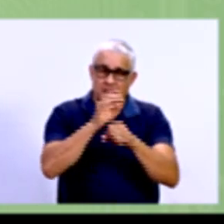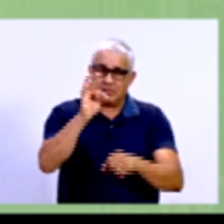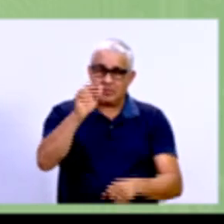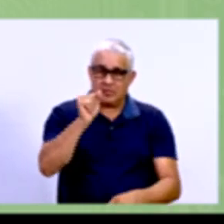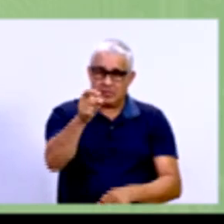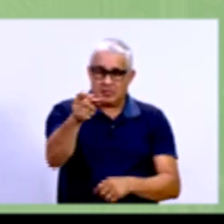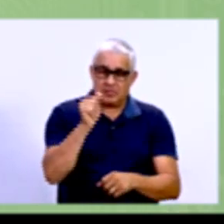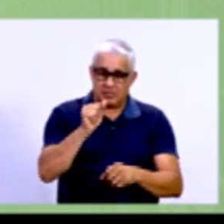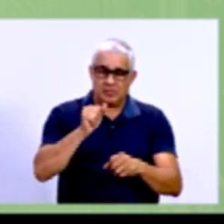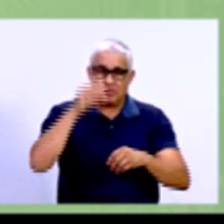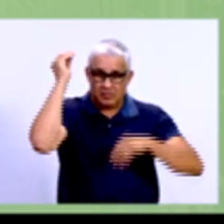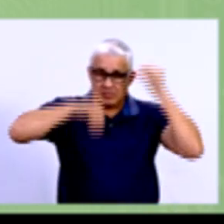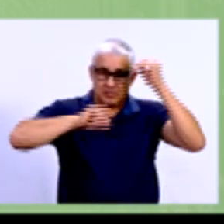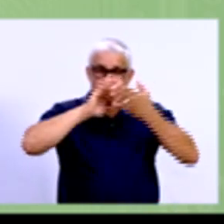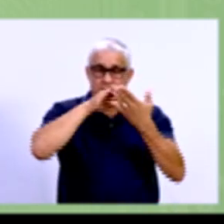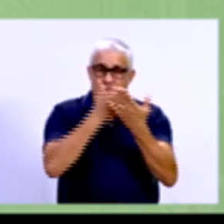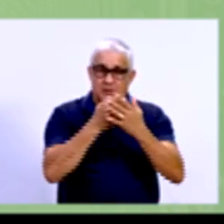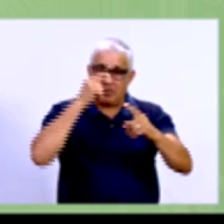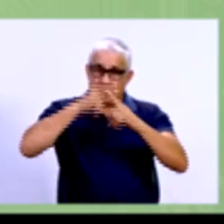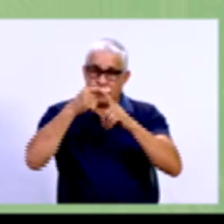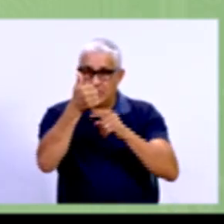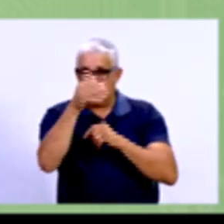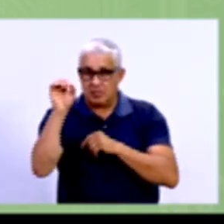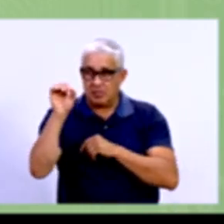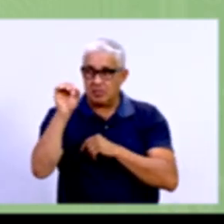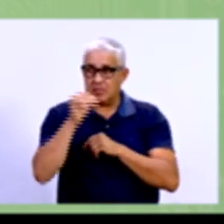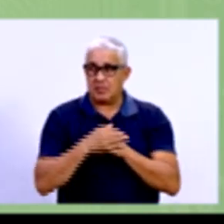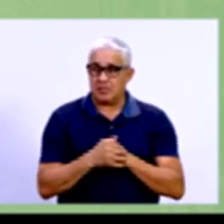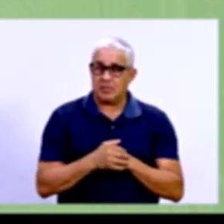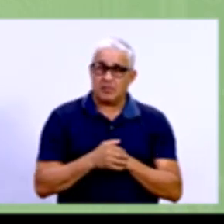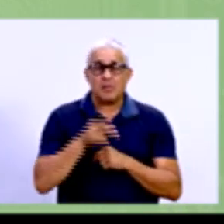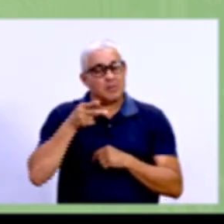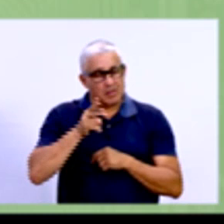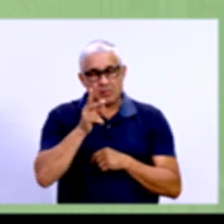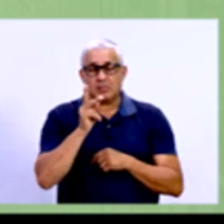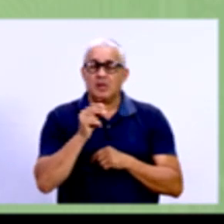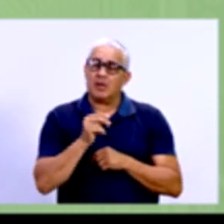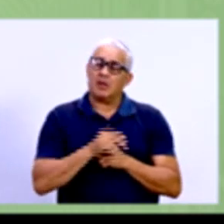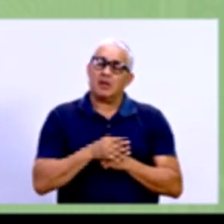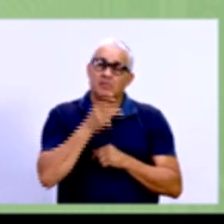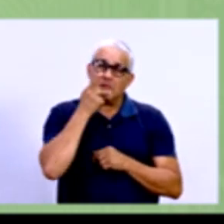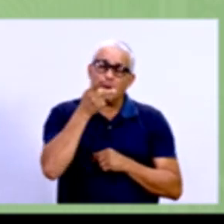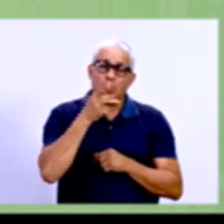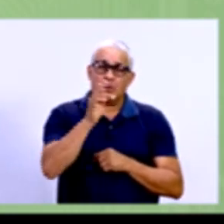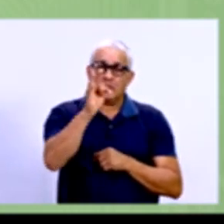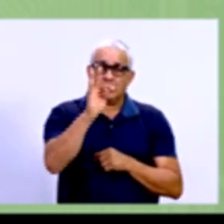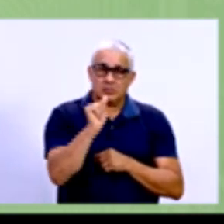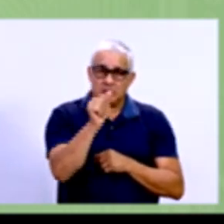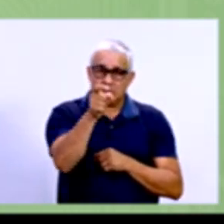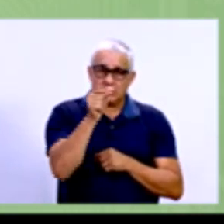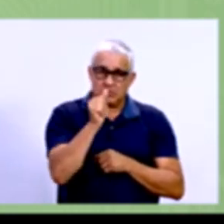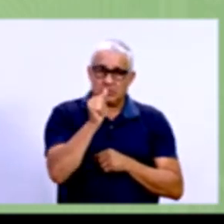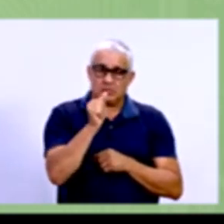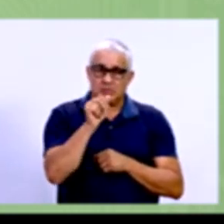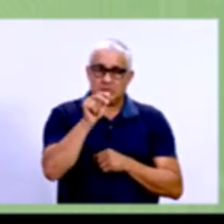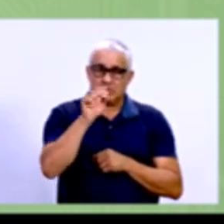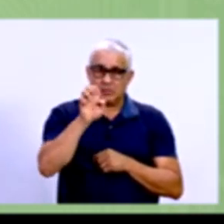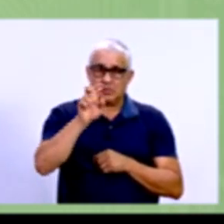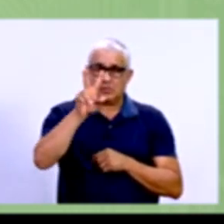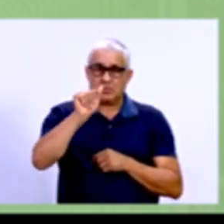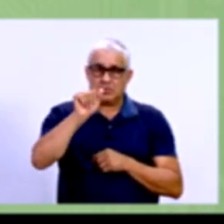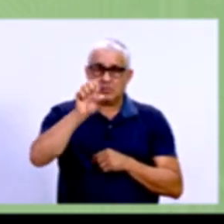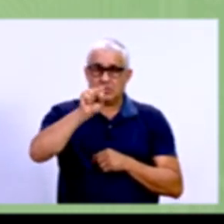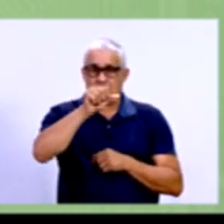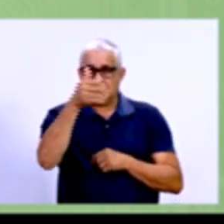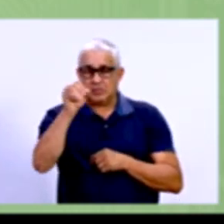evasão escolar, é vezes 100, tá? Sempre quando a gente for fazer essa taxa de evasão escolar, é vezes 100. Então, ele vai